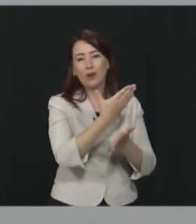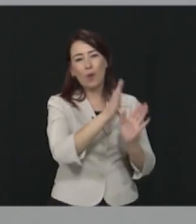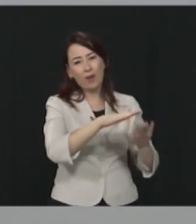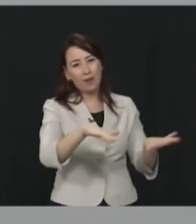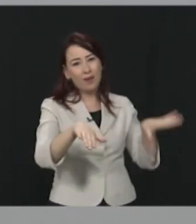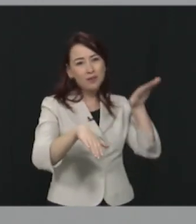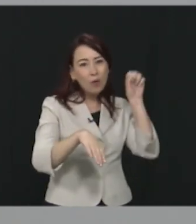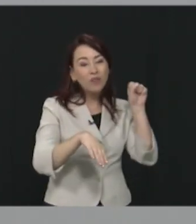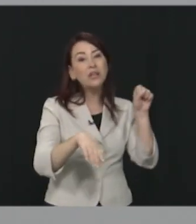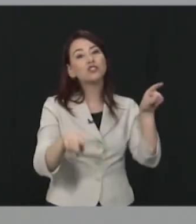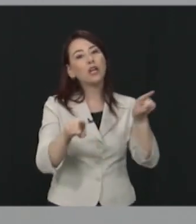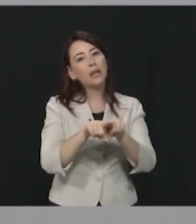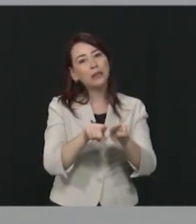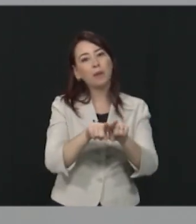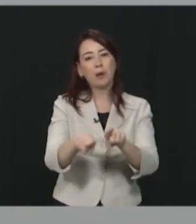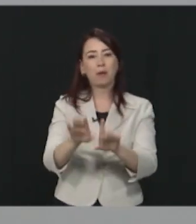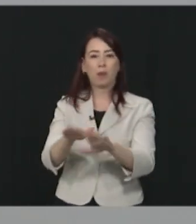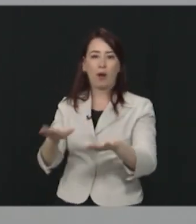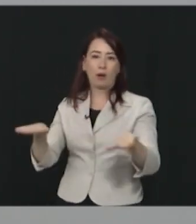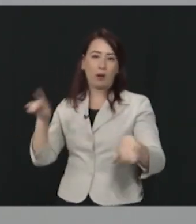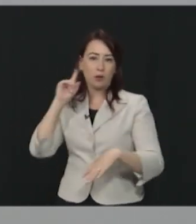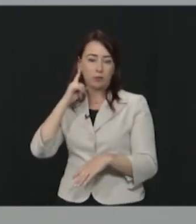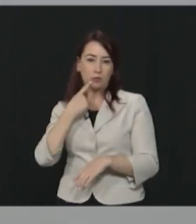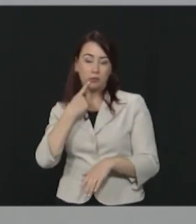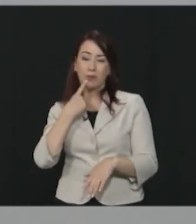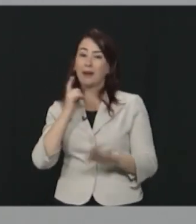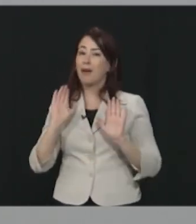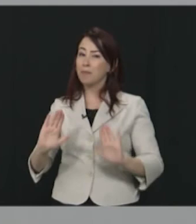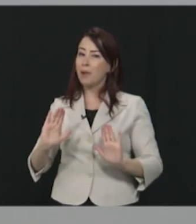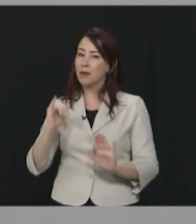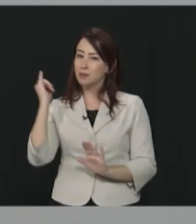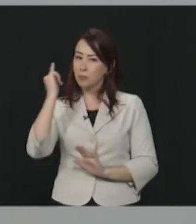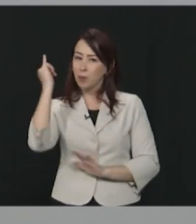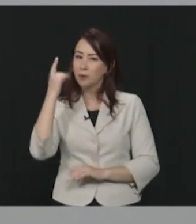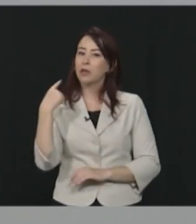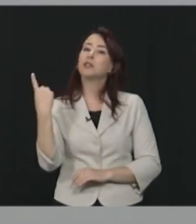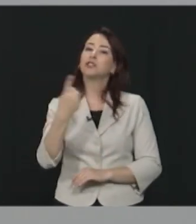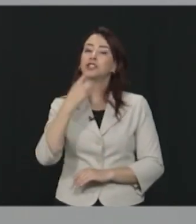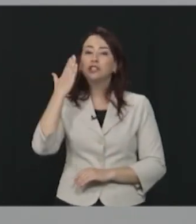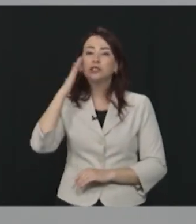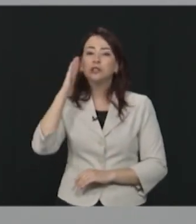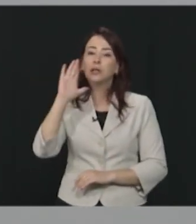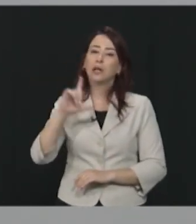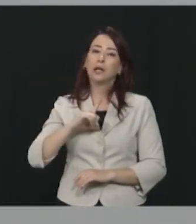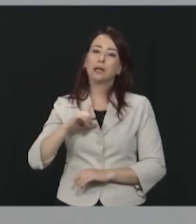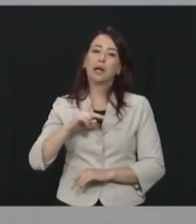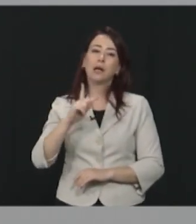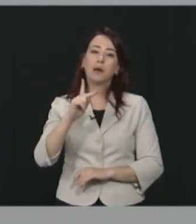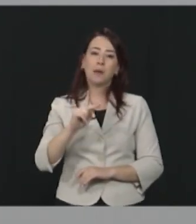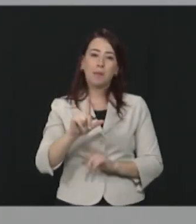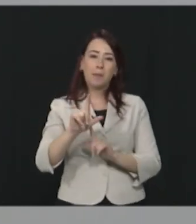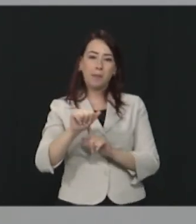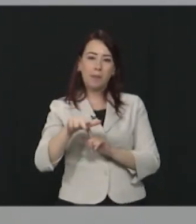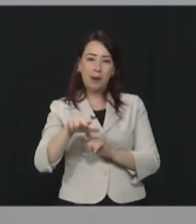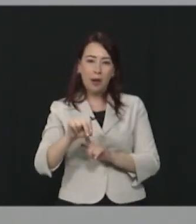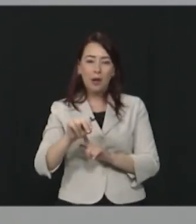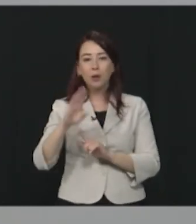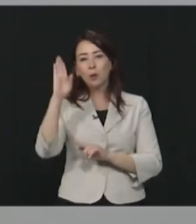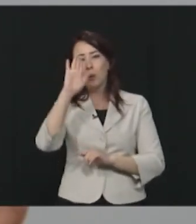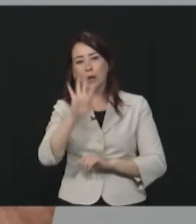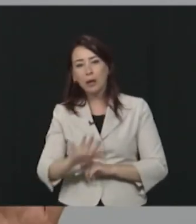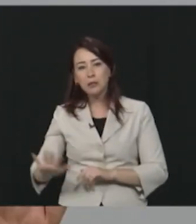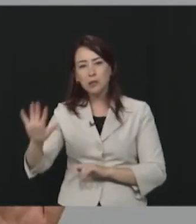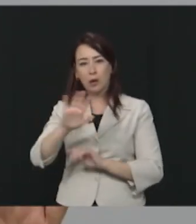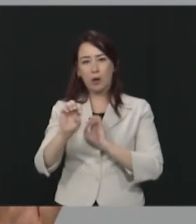É importante nós compreendermos que nós temos no Plano Nacional de Educação, que foi aprovado em 2014, e ele tem